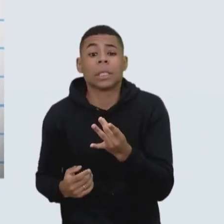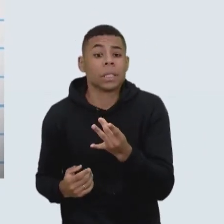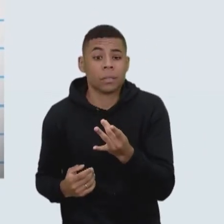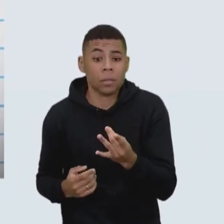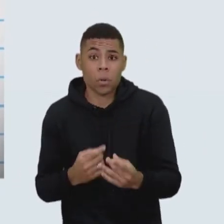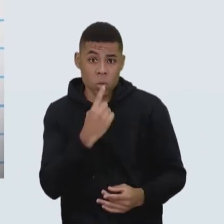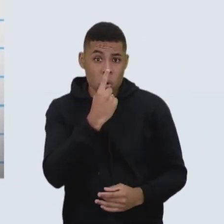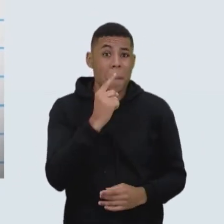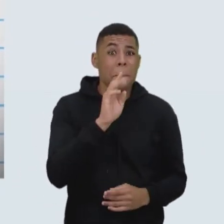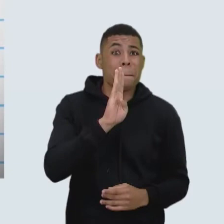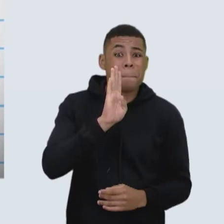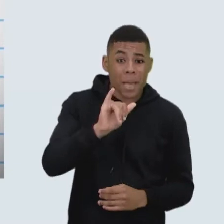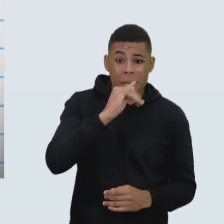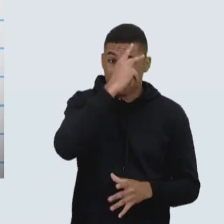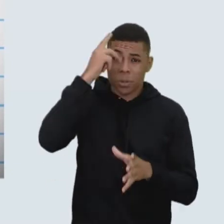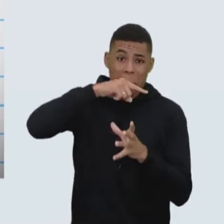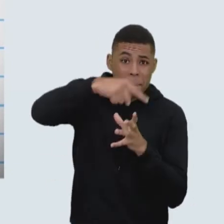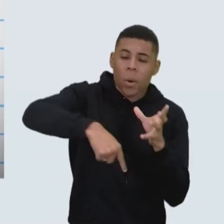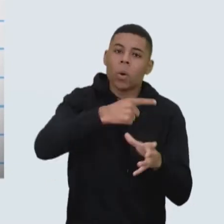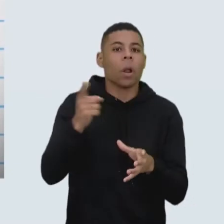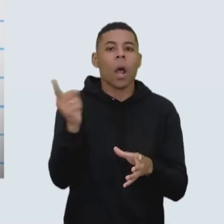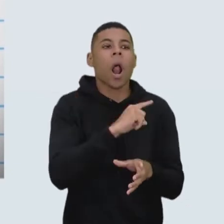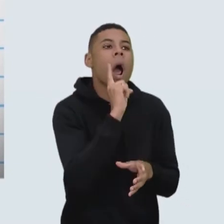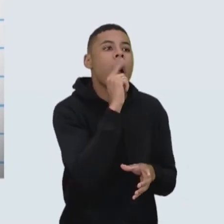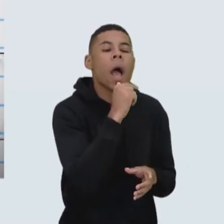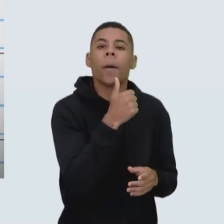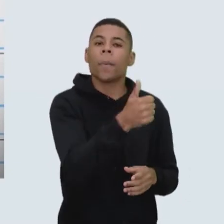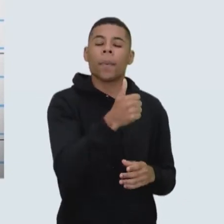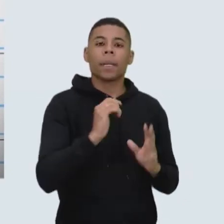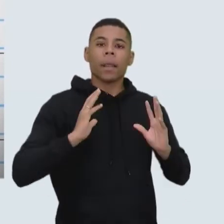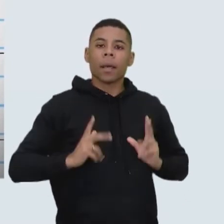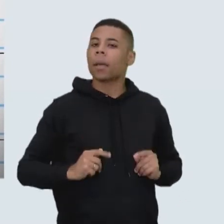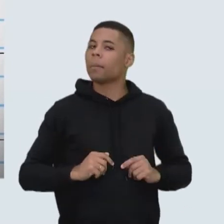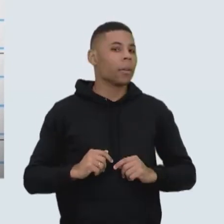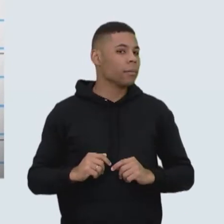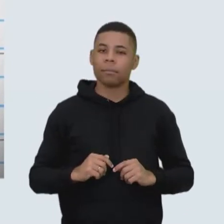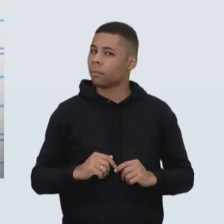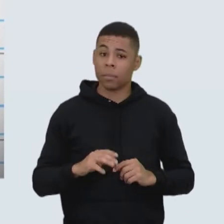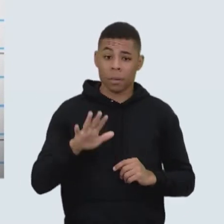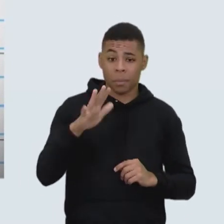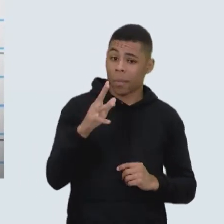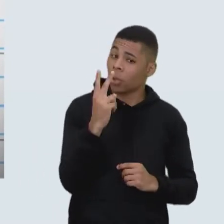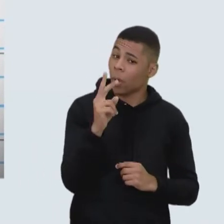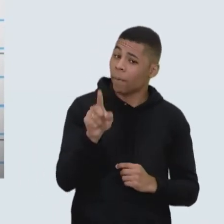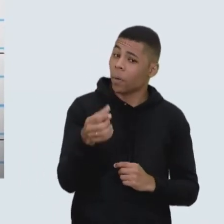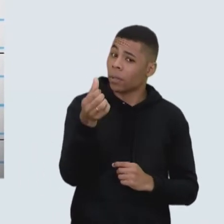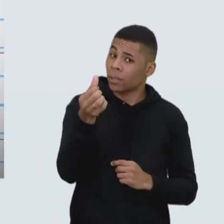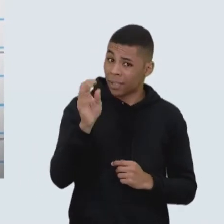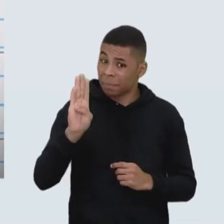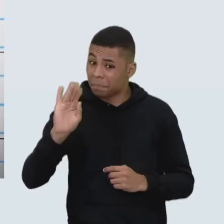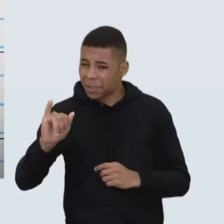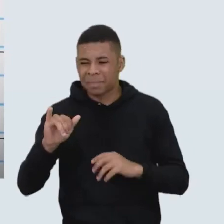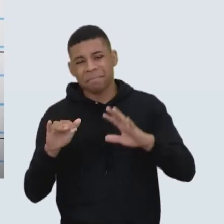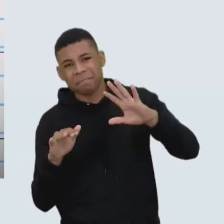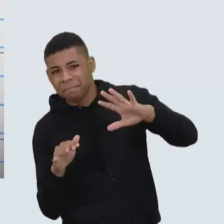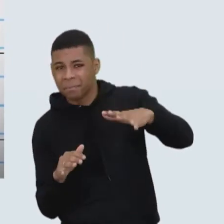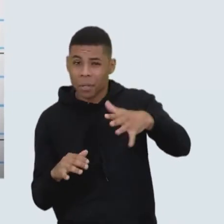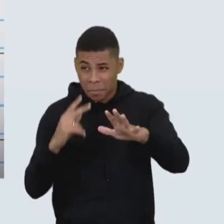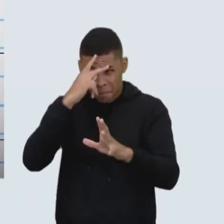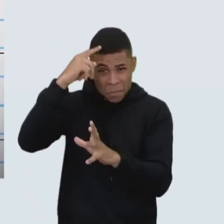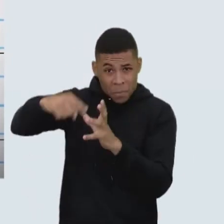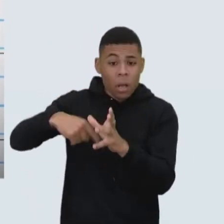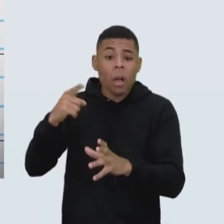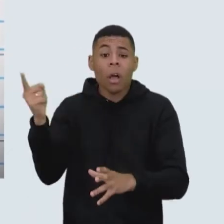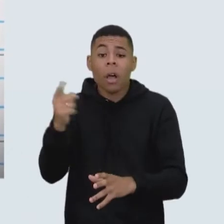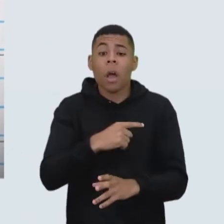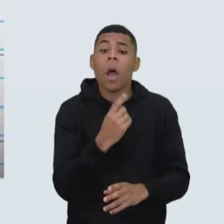bilhão de pessoas em todo o mundo não têm acesso à água potável e cerca de 2,6 bilhões, quase um terço da população mundial, não dispõe